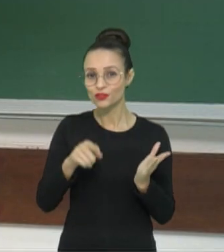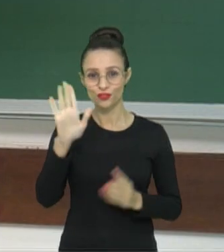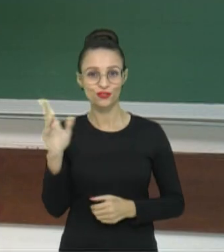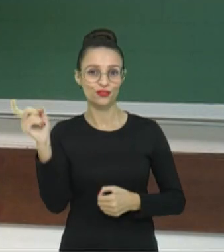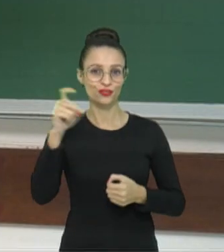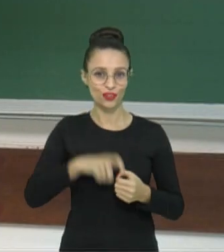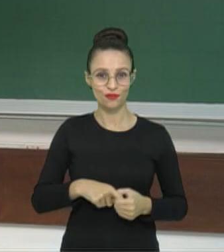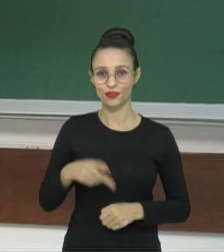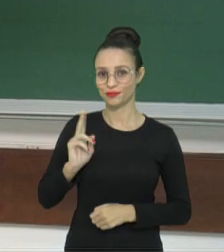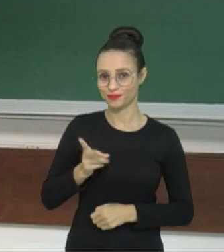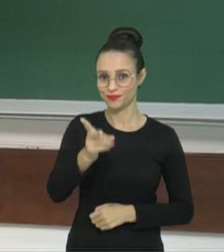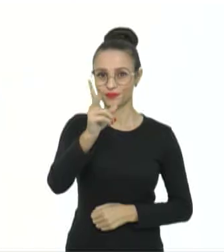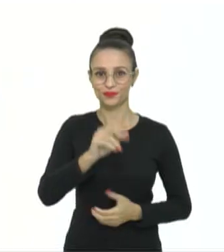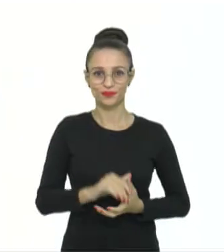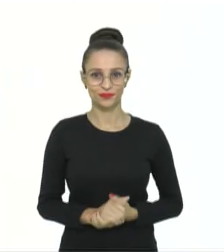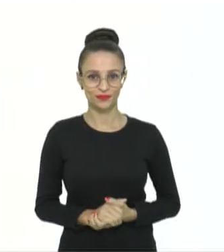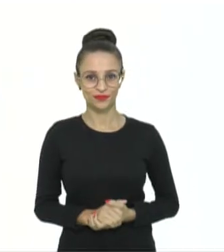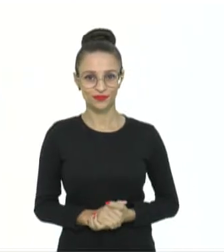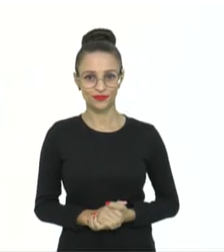eu já volto para a gente continuar.